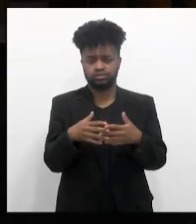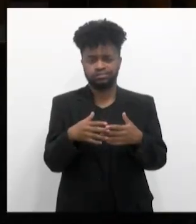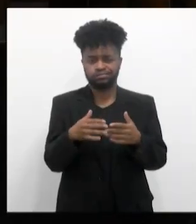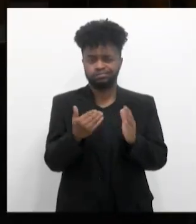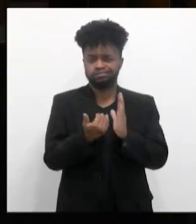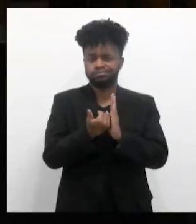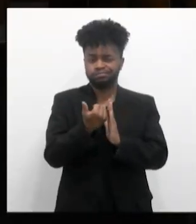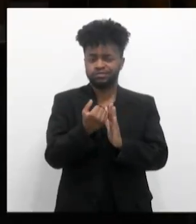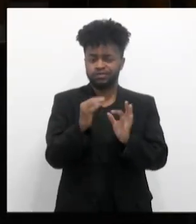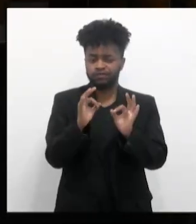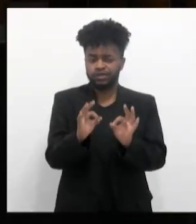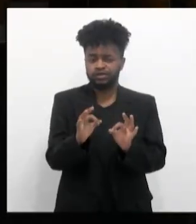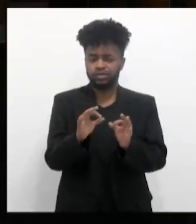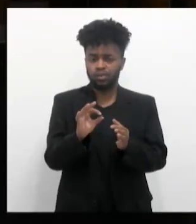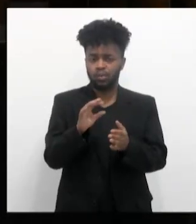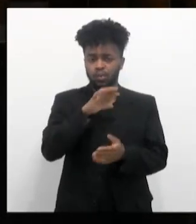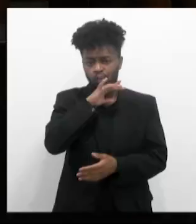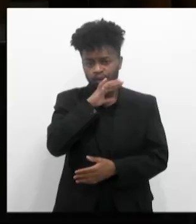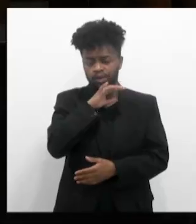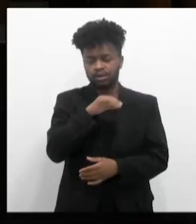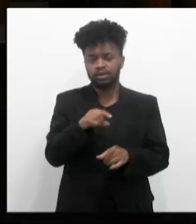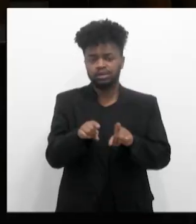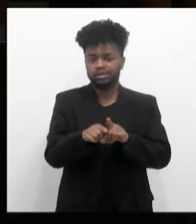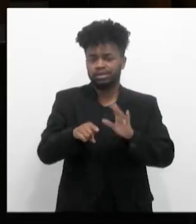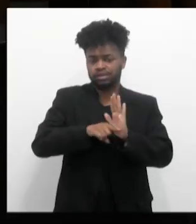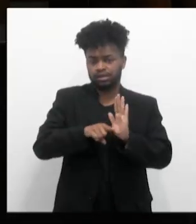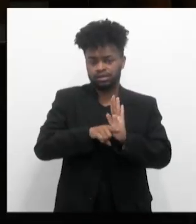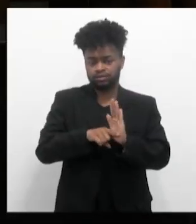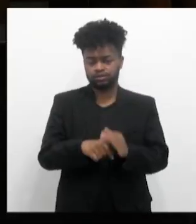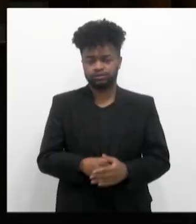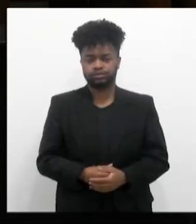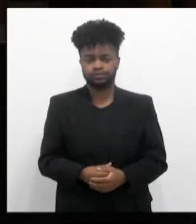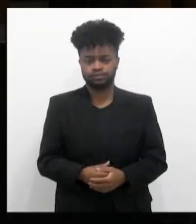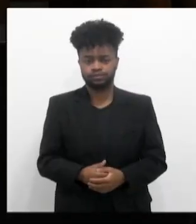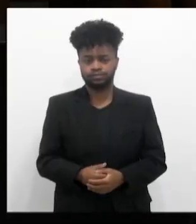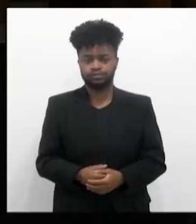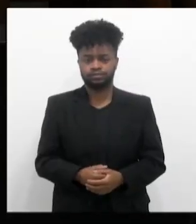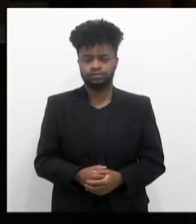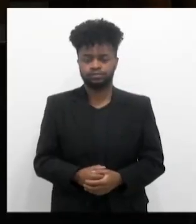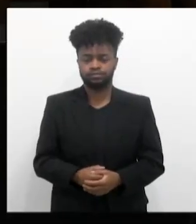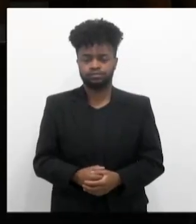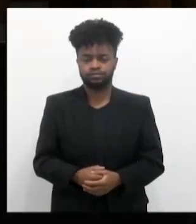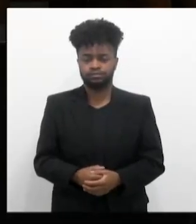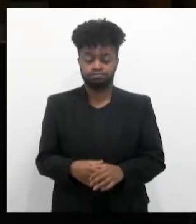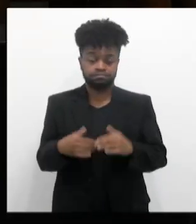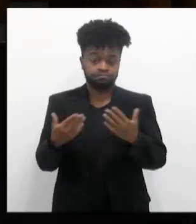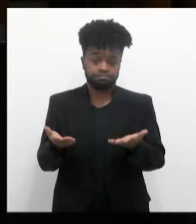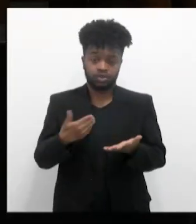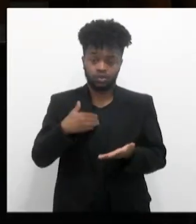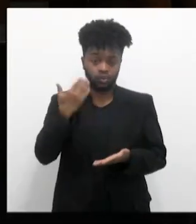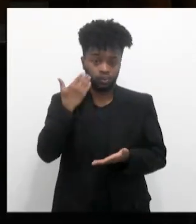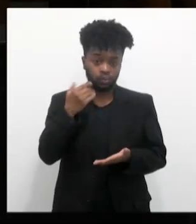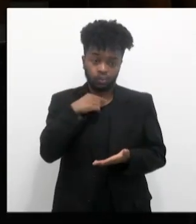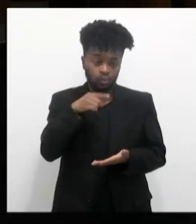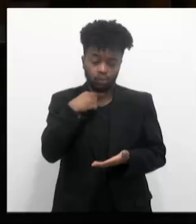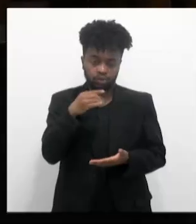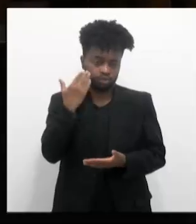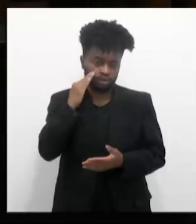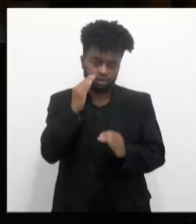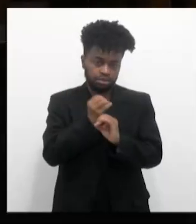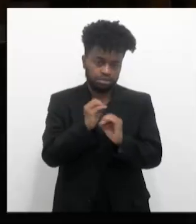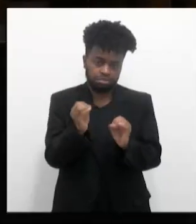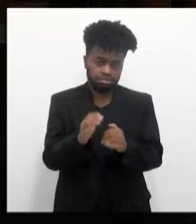muito ruim e muito negativo. E eu não consigo entender, senhor